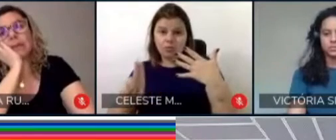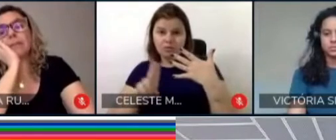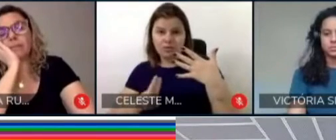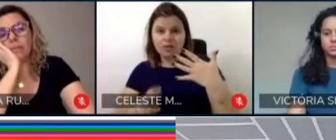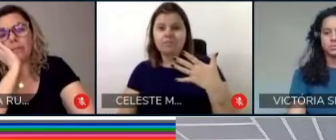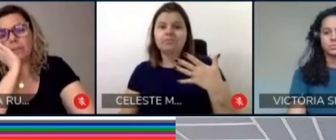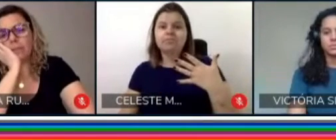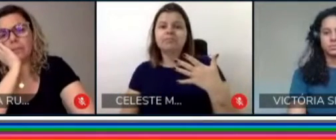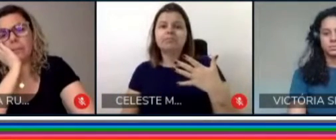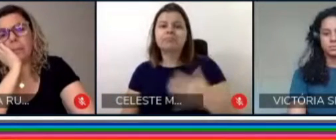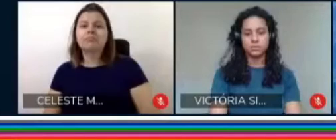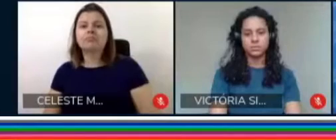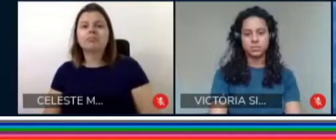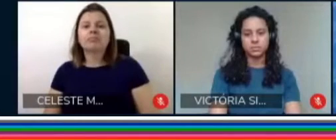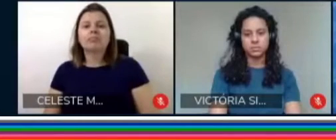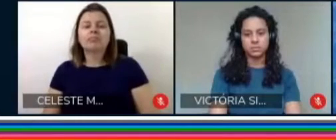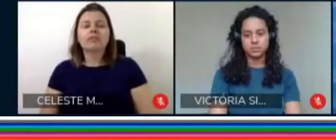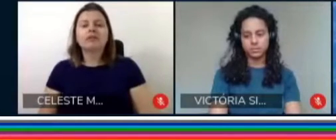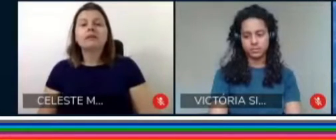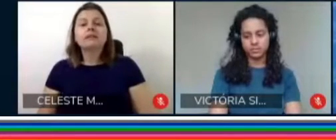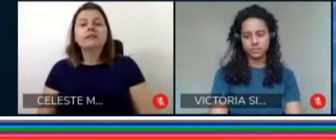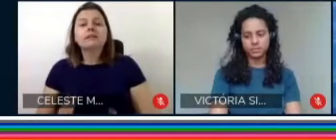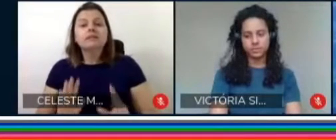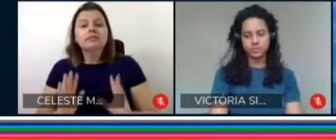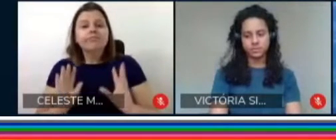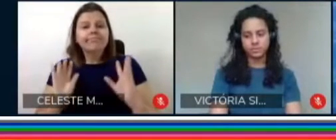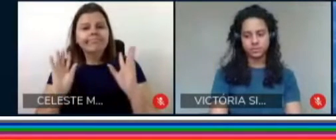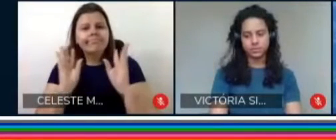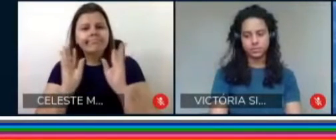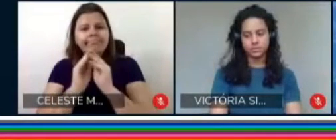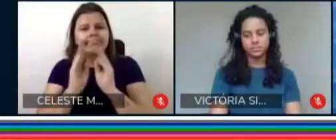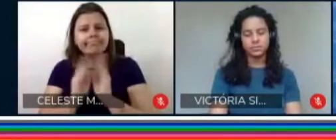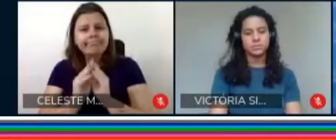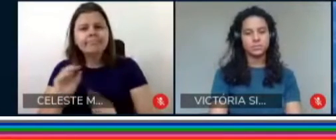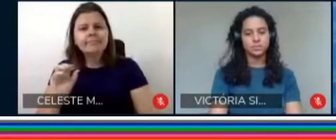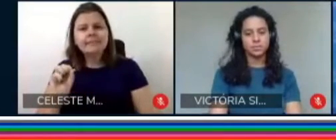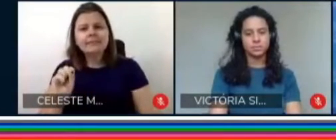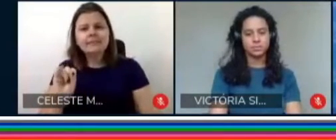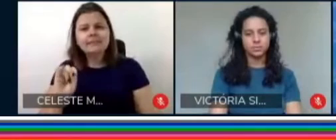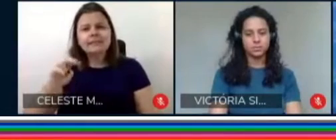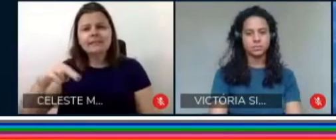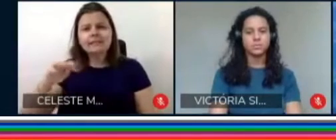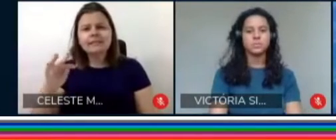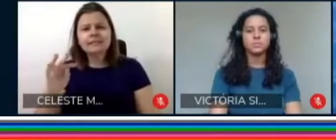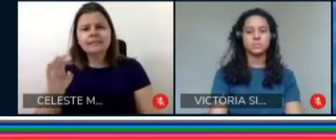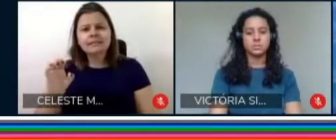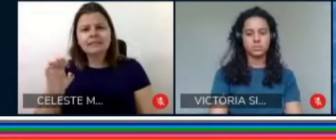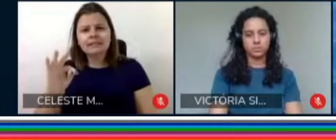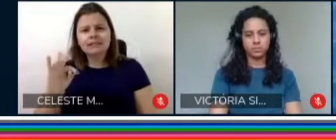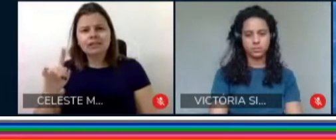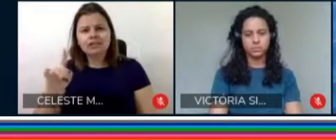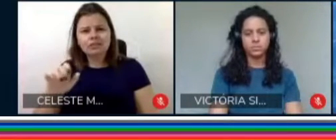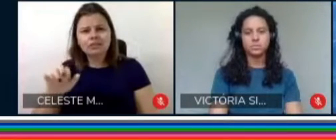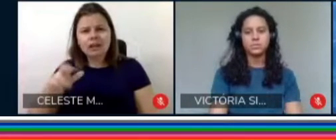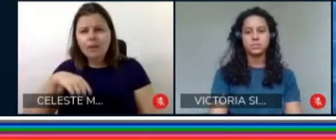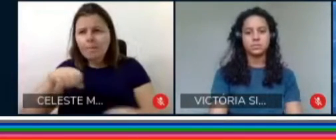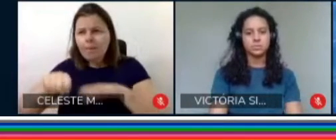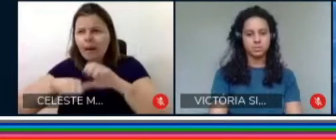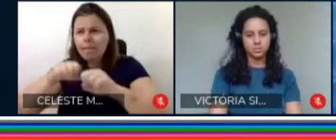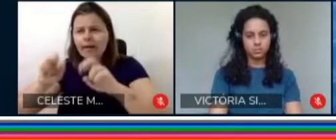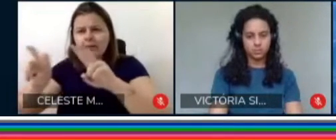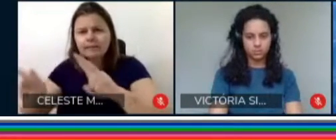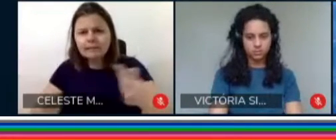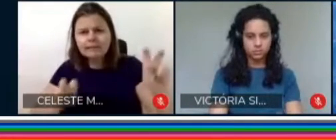Sintetizar e produzir, né? Sintetizar no sentido de extrair as citações e produzir no sentido de eu escrever o